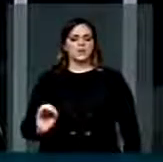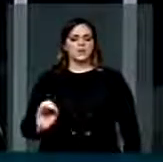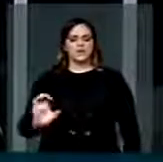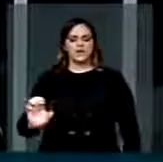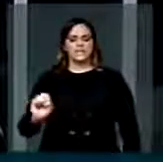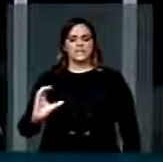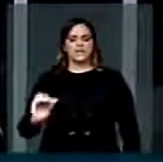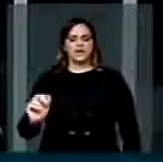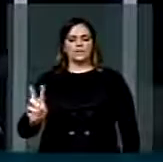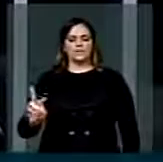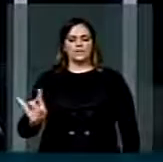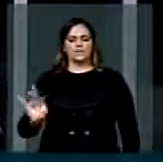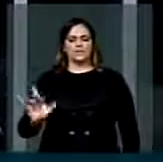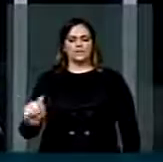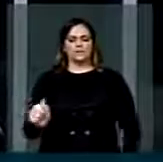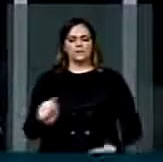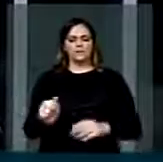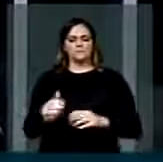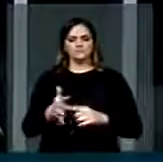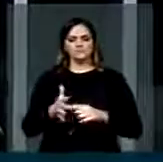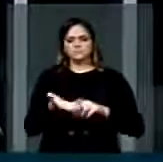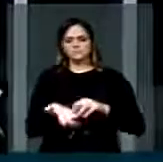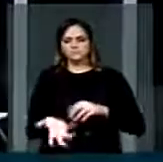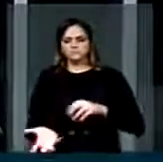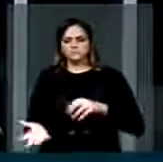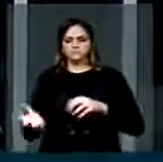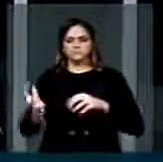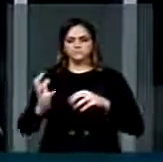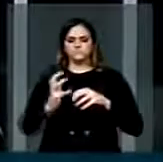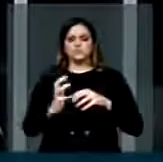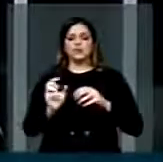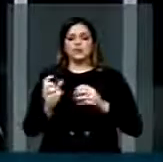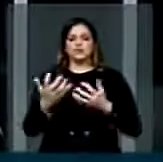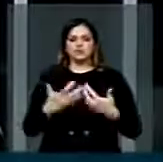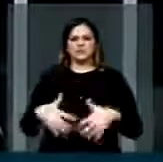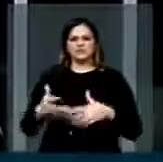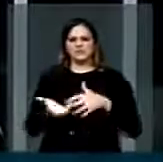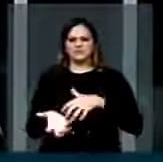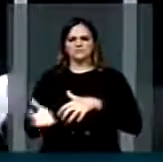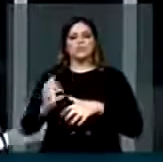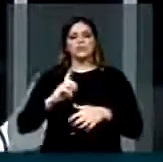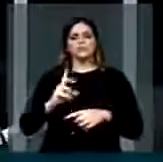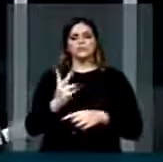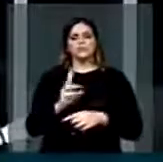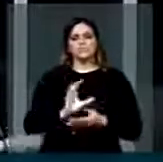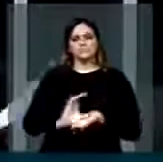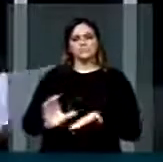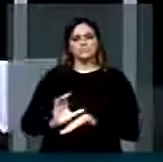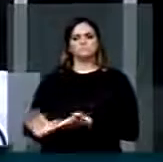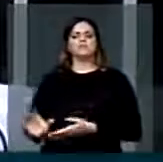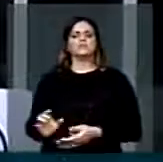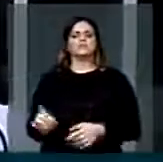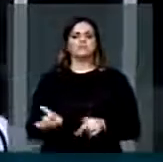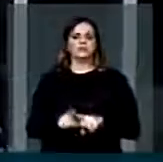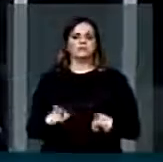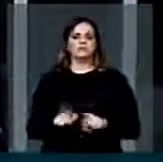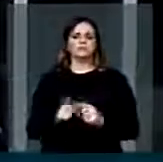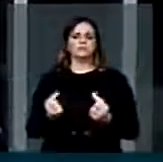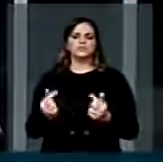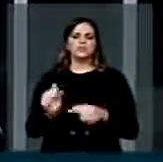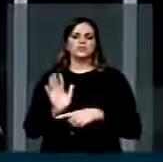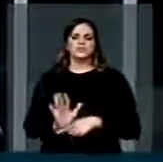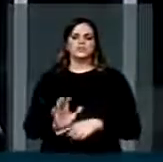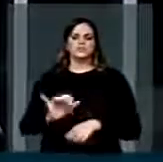Franco, uma outra lá para Santa Rita, que tem sido muito útil, bem como coloquei esse recurso para